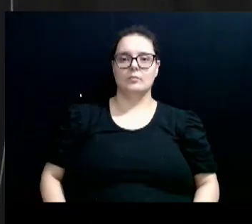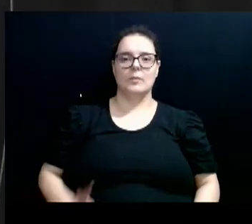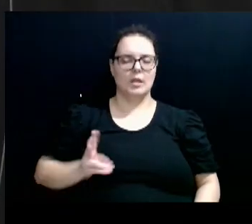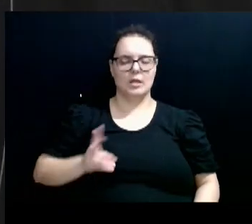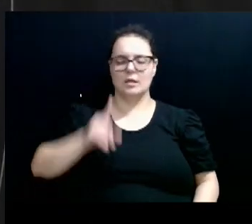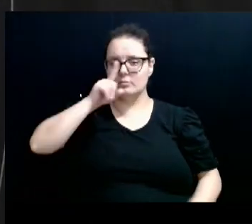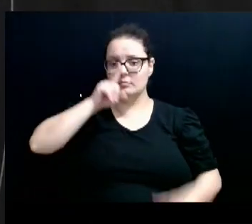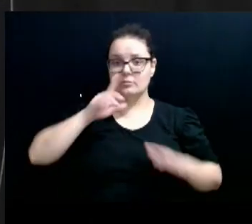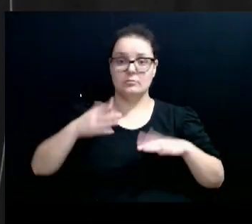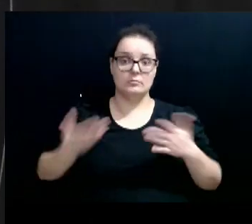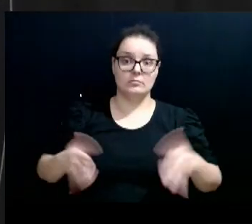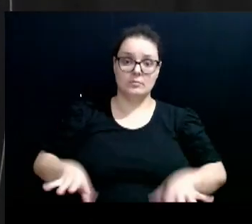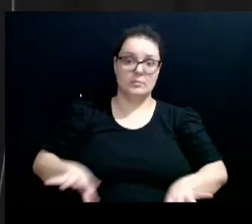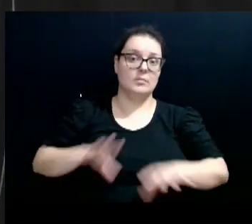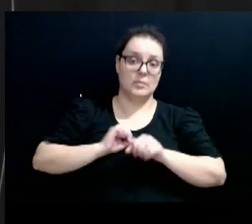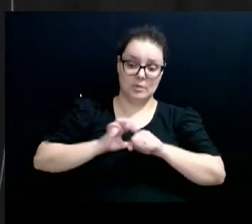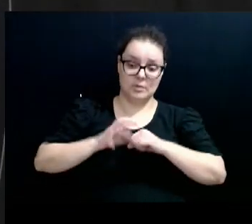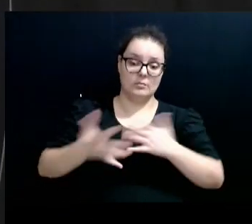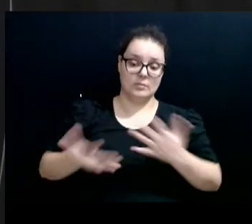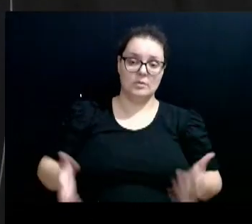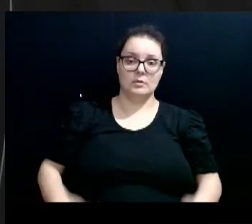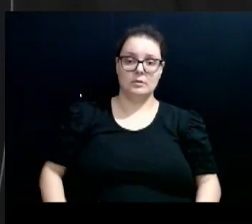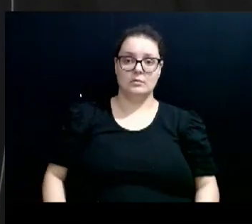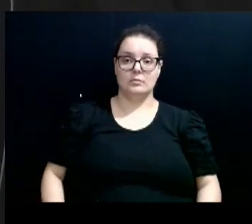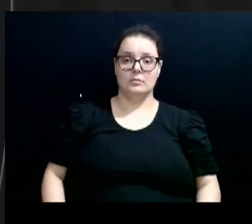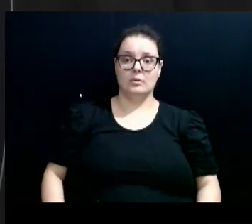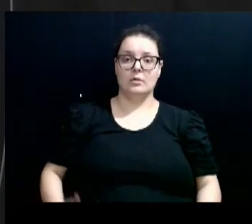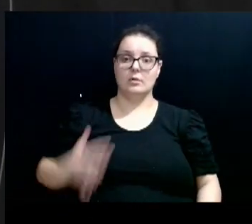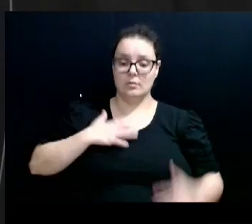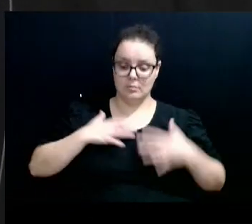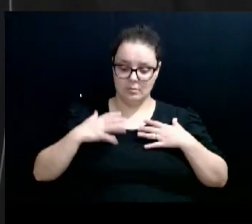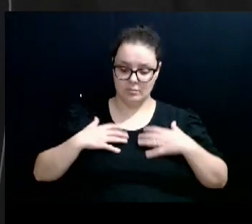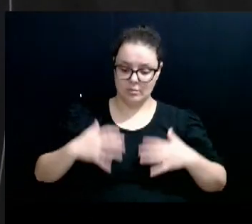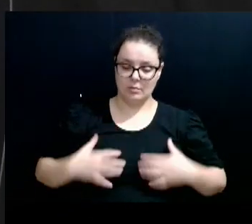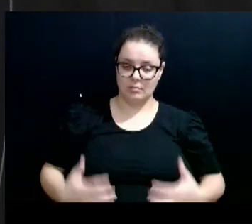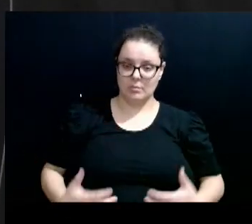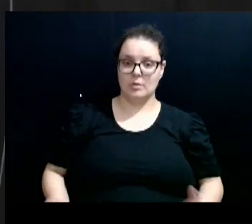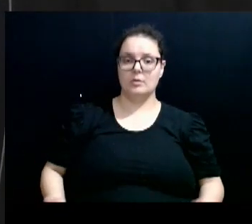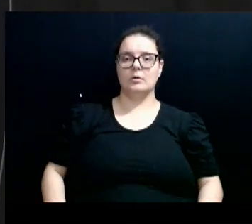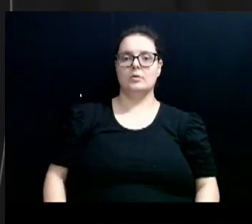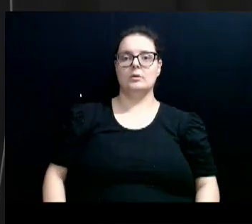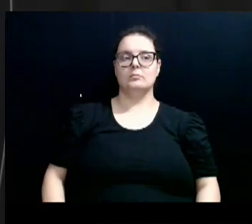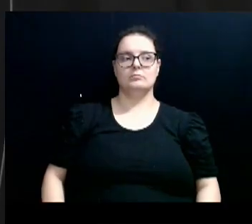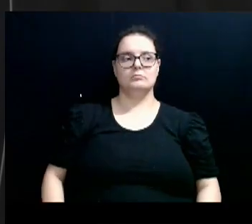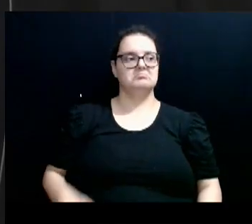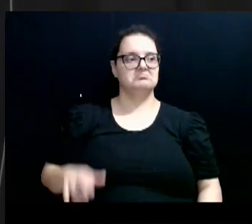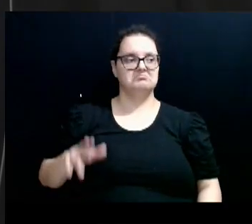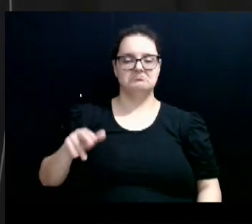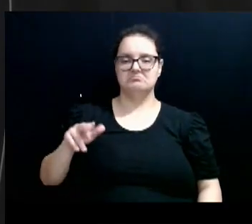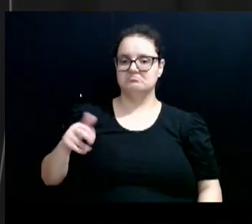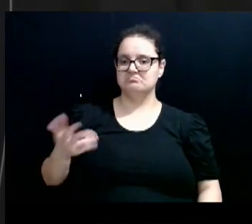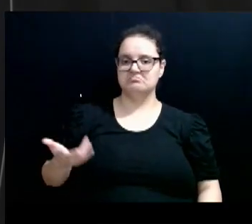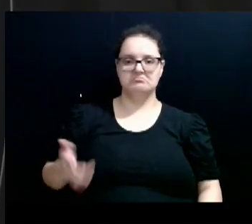peguei o Covid. E o meu organismo, embora nunca fui propenso,